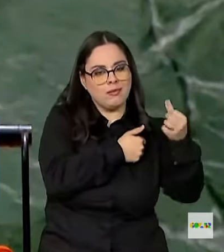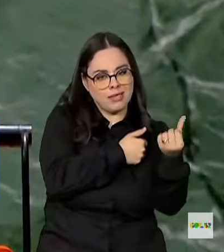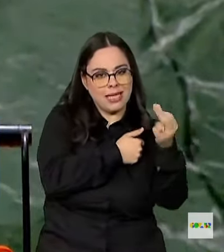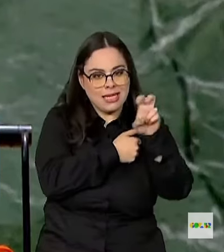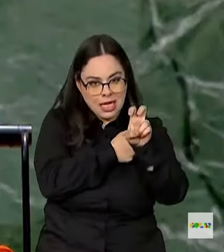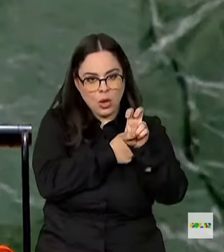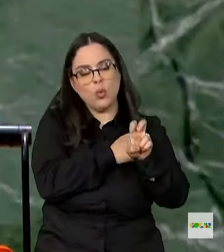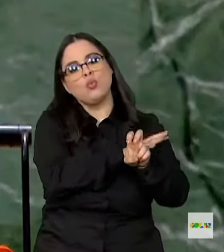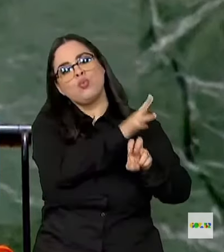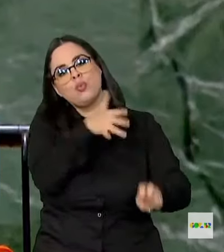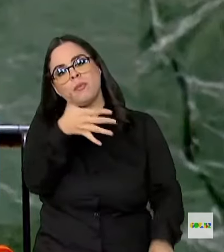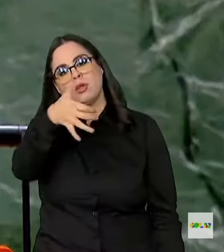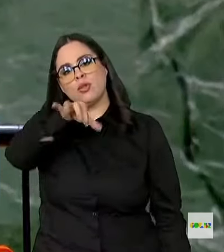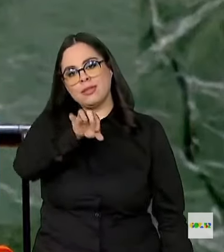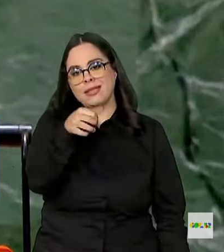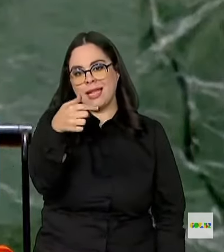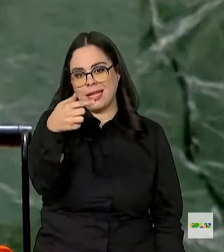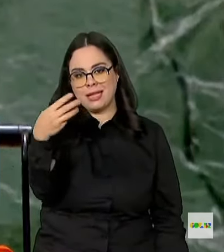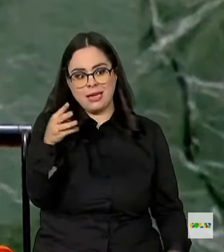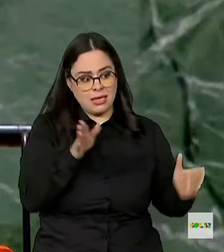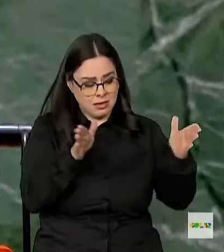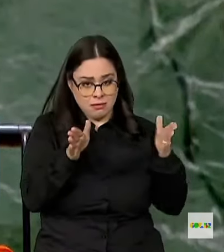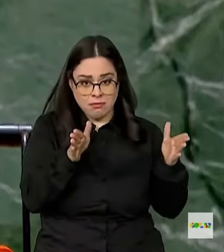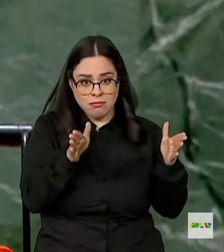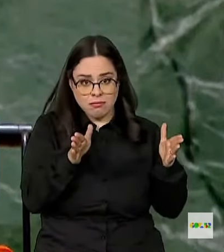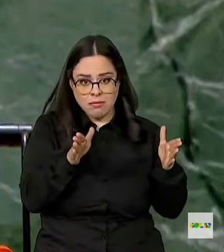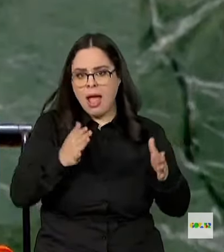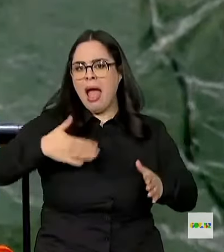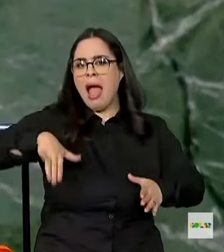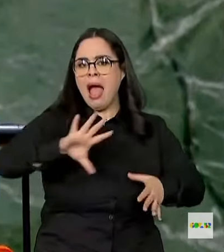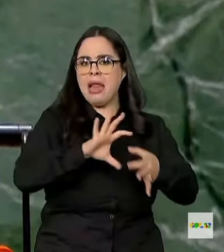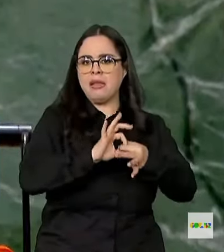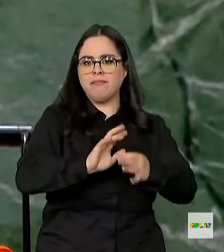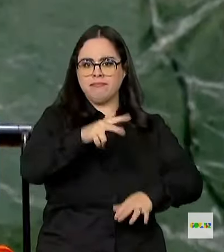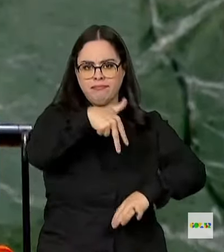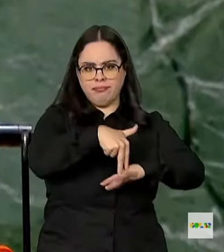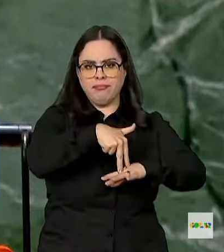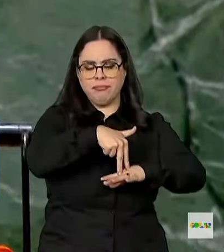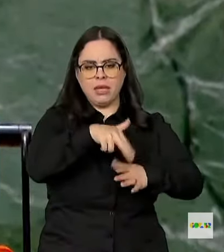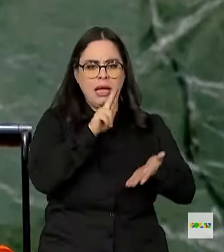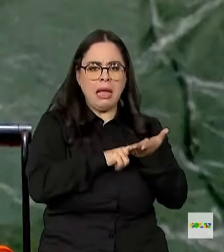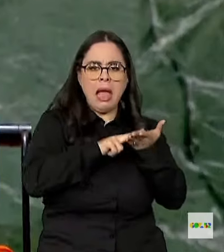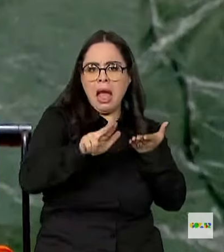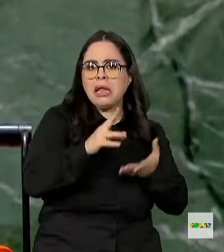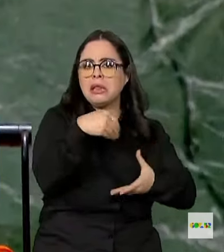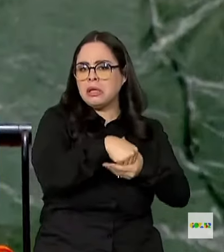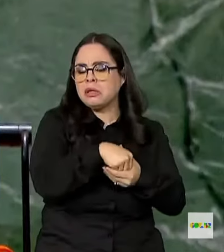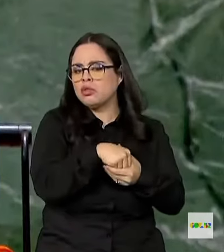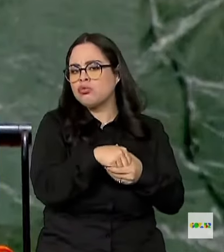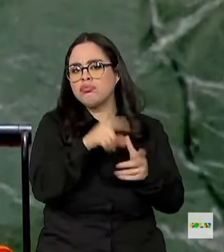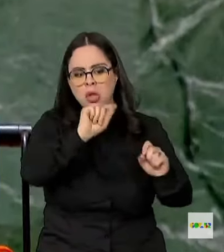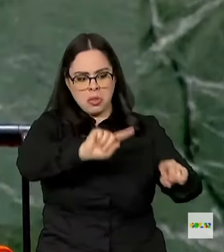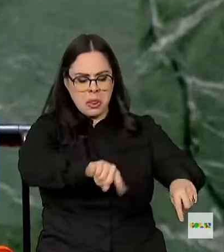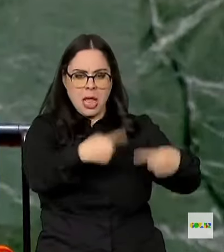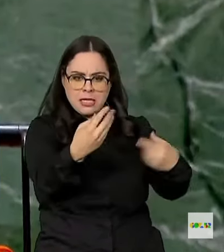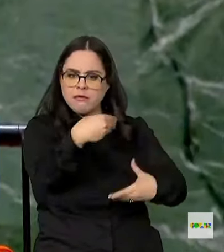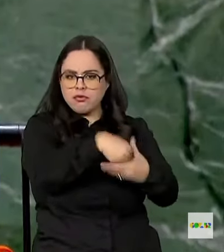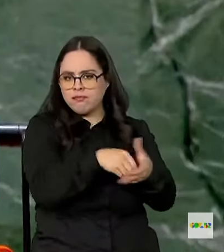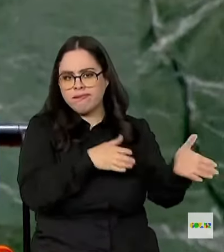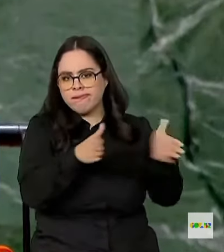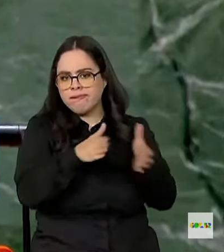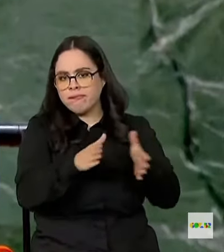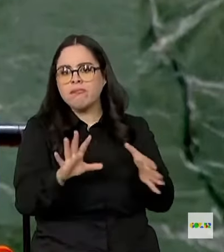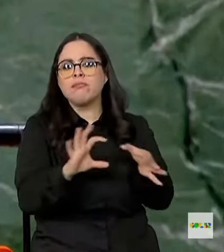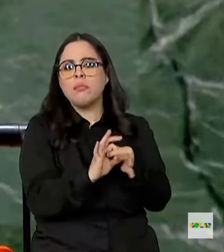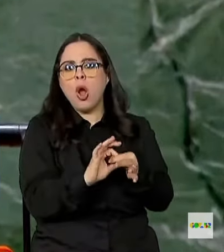e 1973. A versão atual da Carta não trata de alguns dos desafios mais